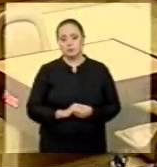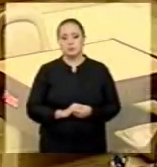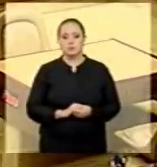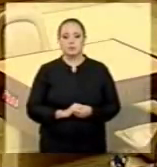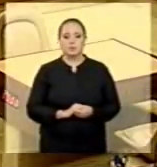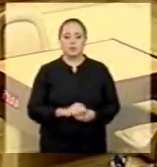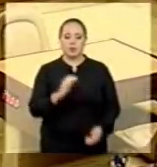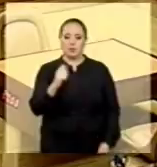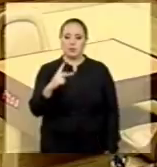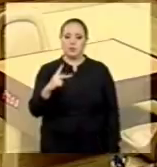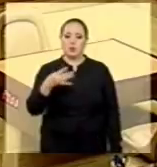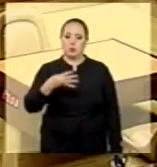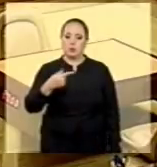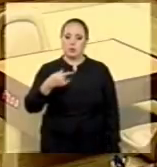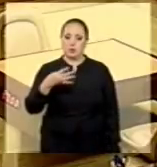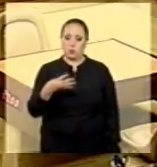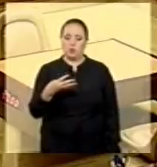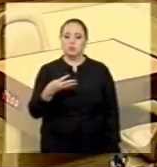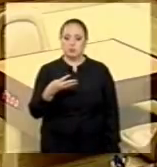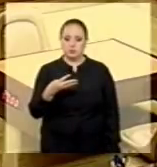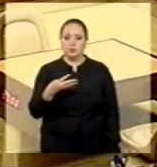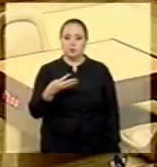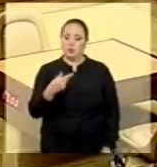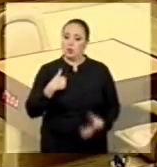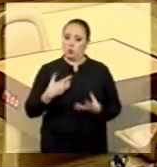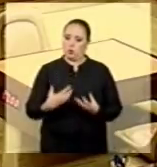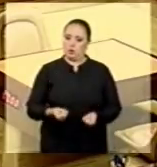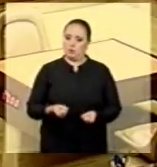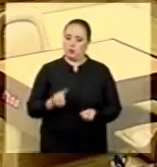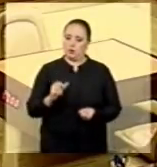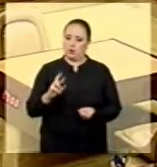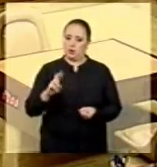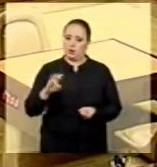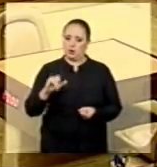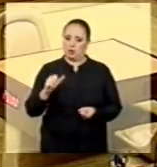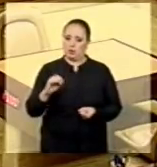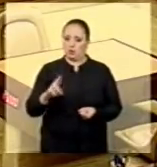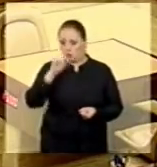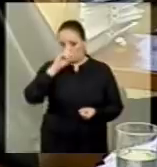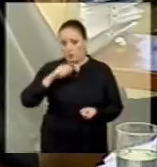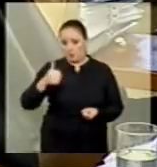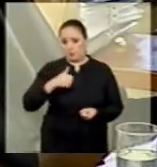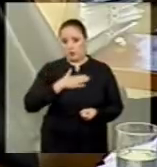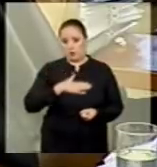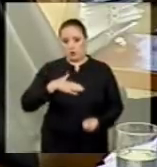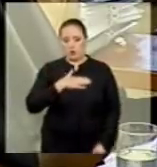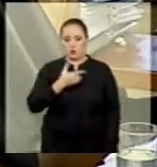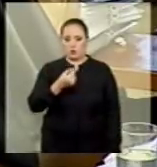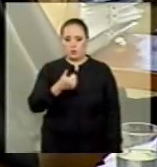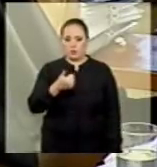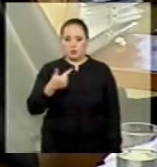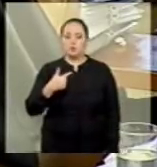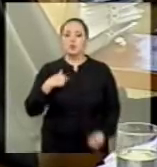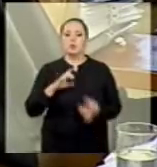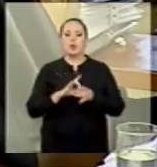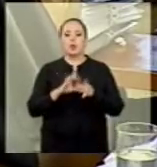Ação penal 474. Recebi como revisor em 1º de agosto de 2012.